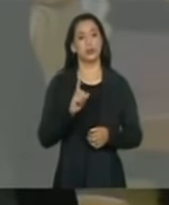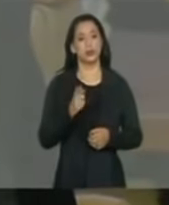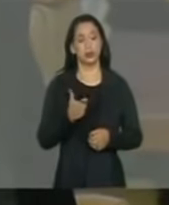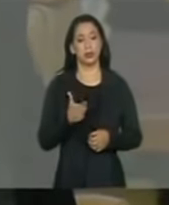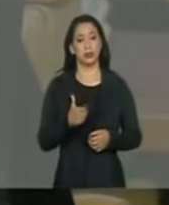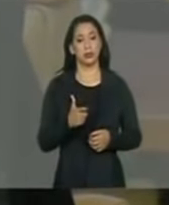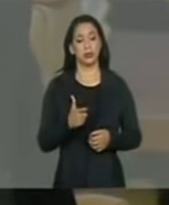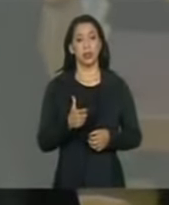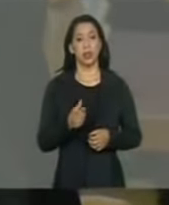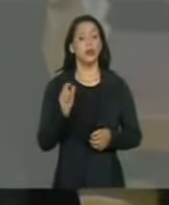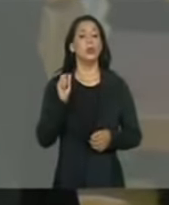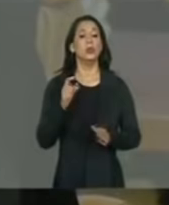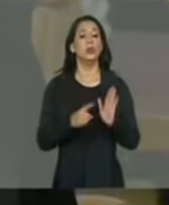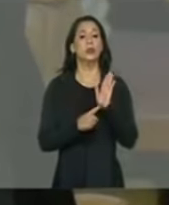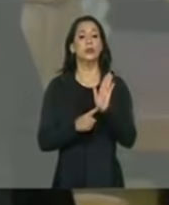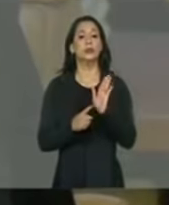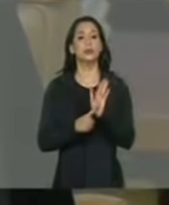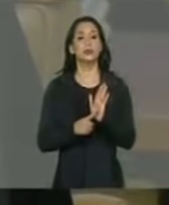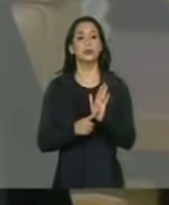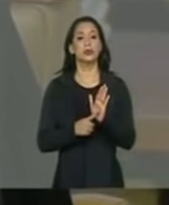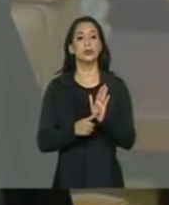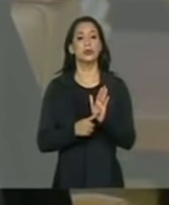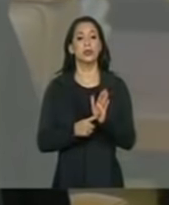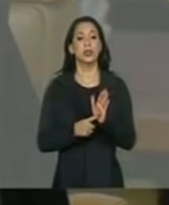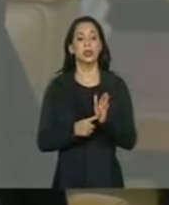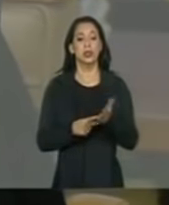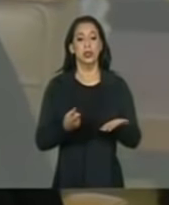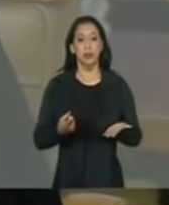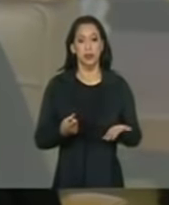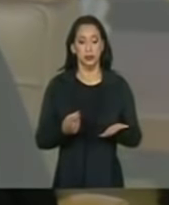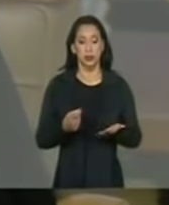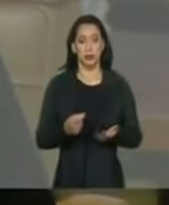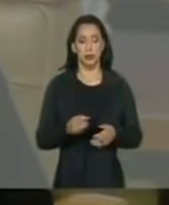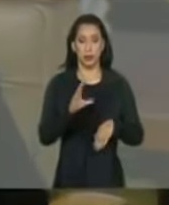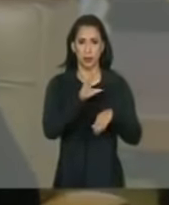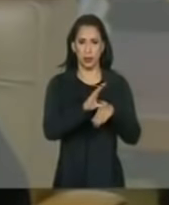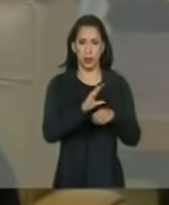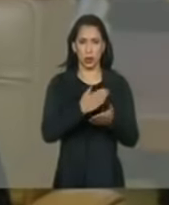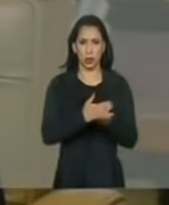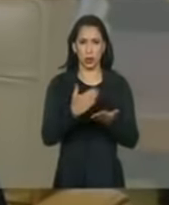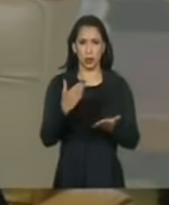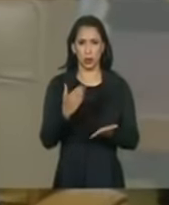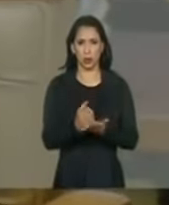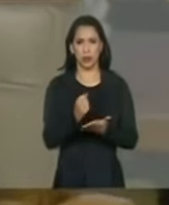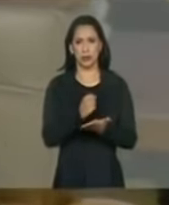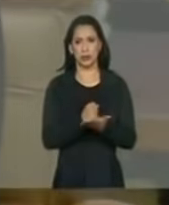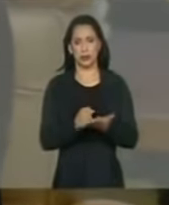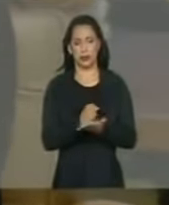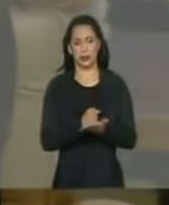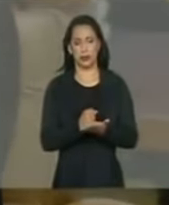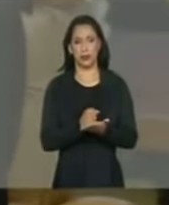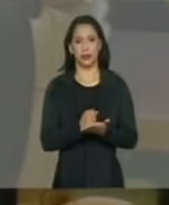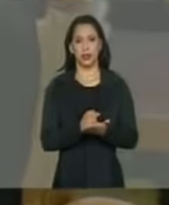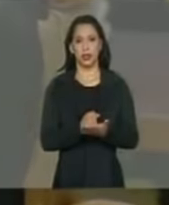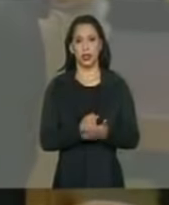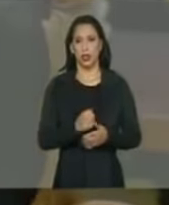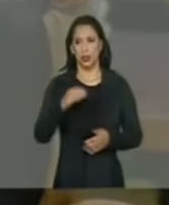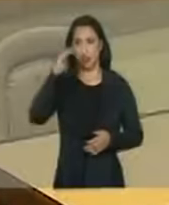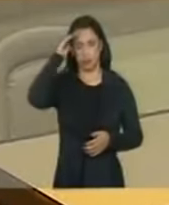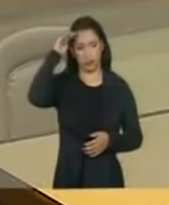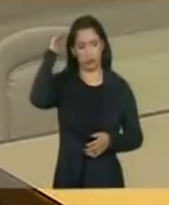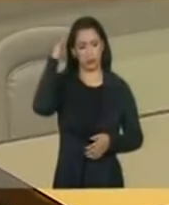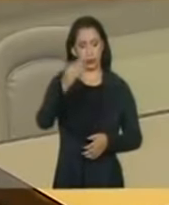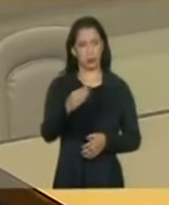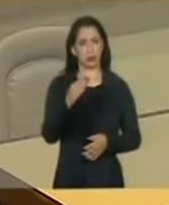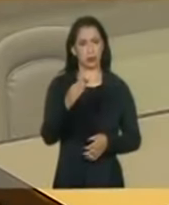dizia e sua redação primitiva que data de fim de um período autoritário autocrático do estado